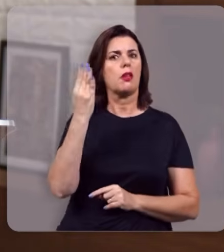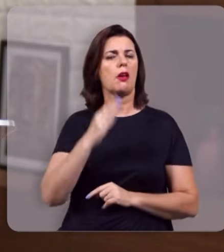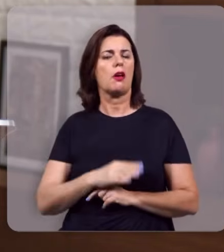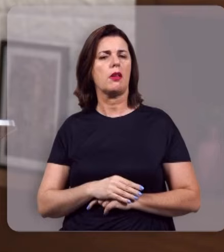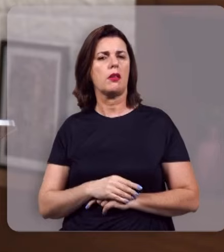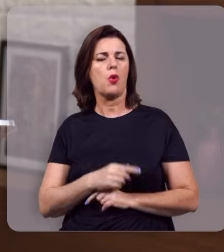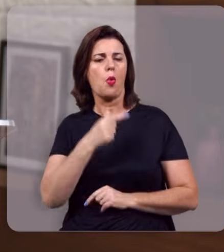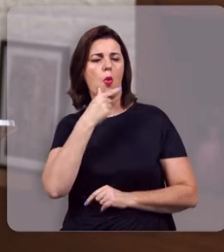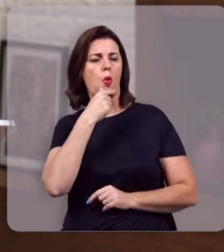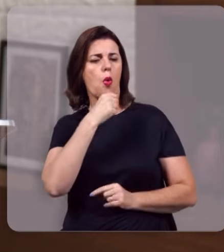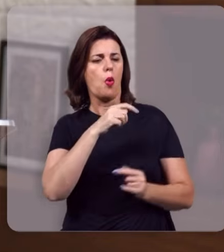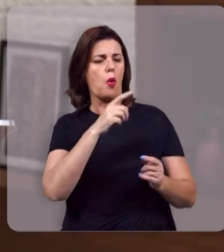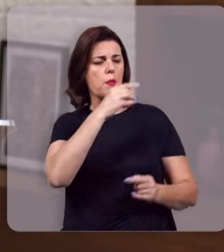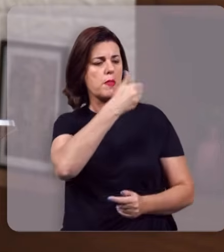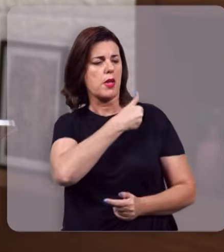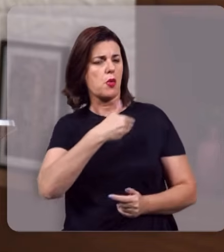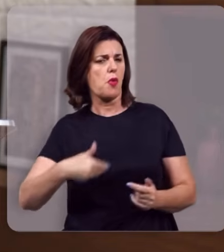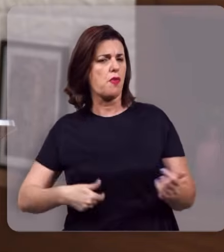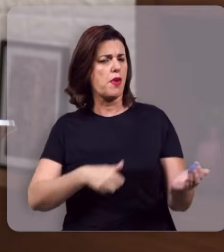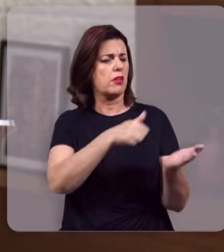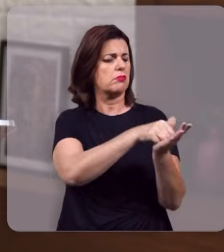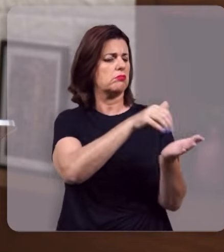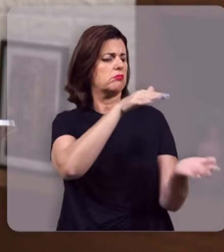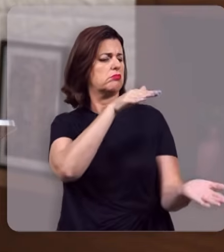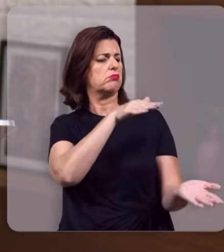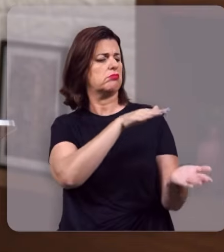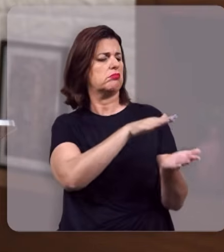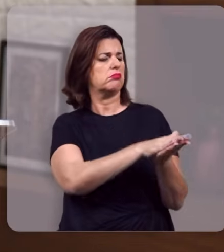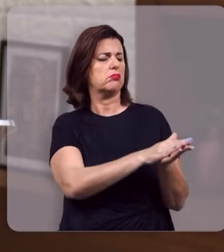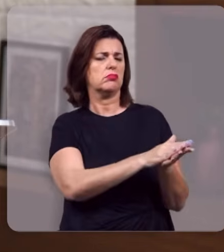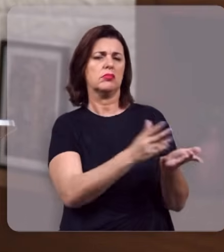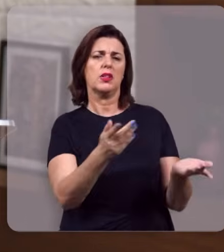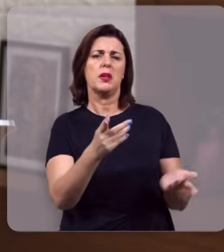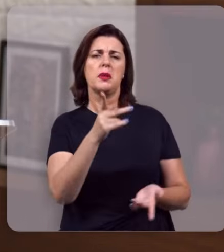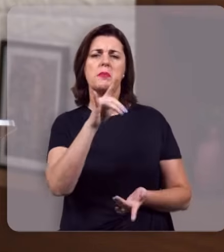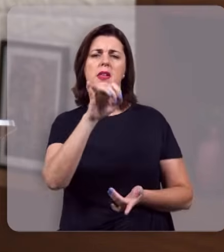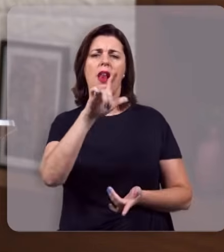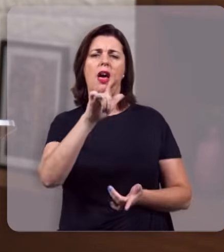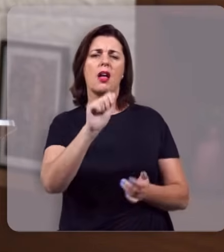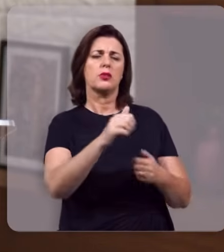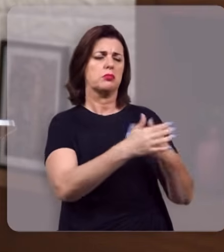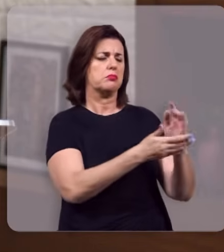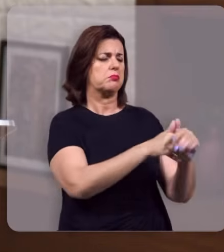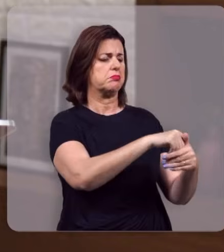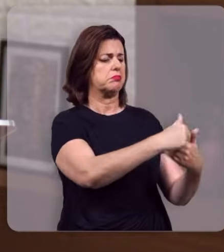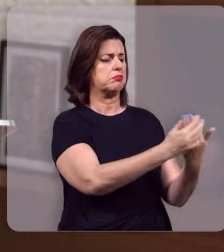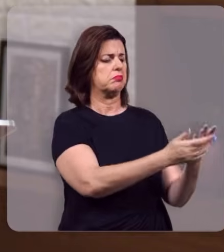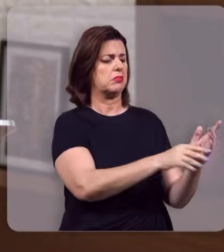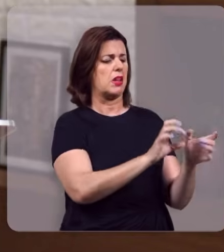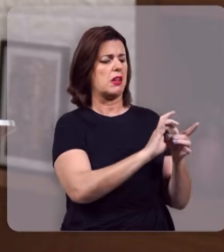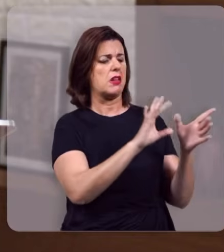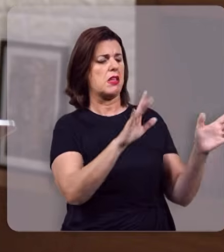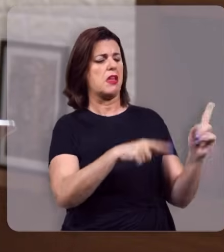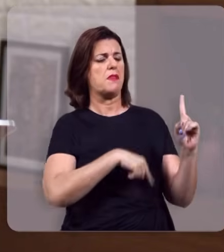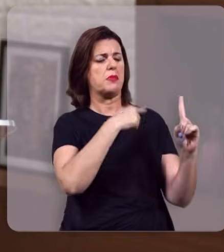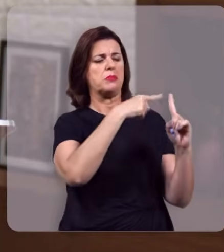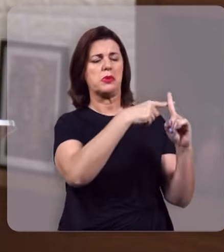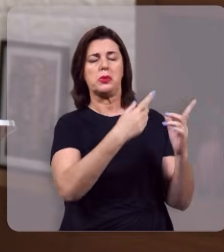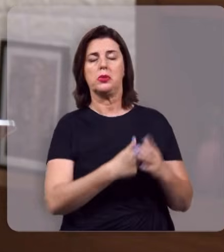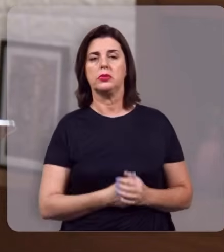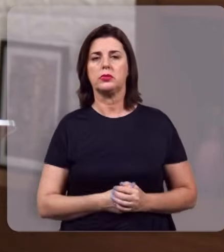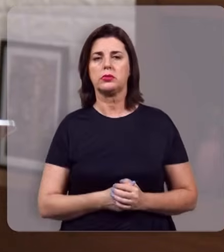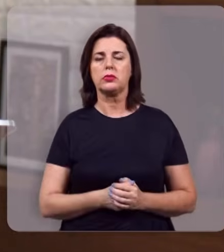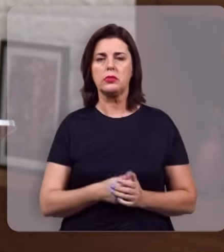o condenou, porque Pilatos lavrou a sentença de morte de cruz, ou porque